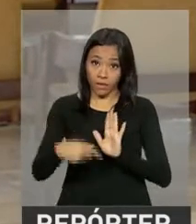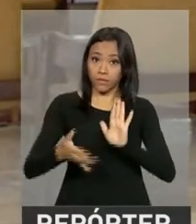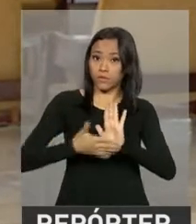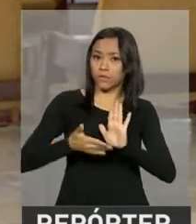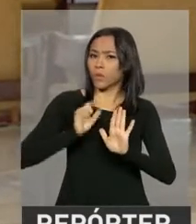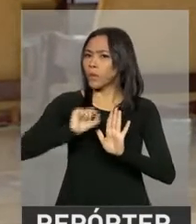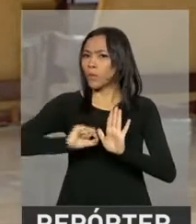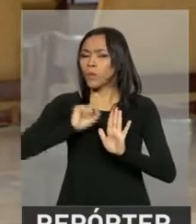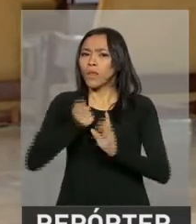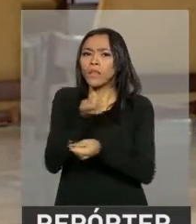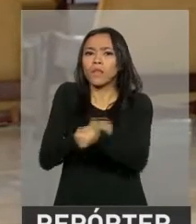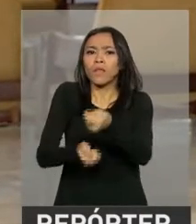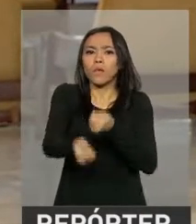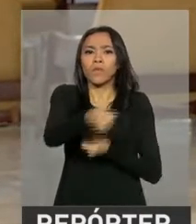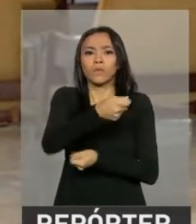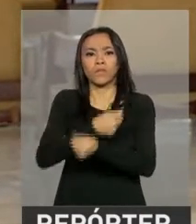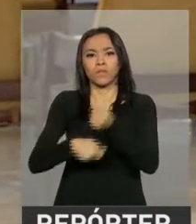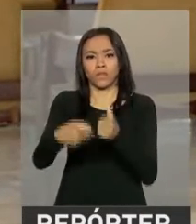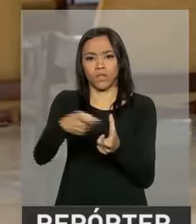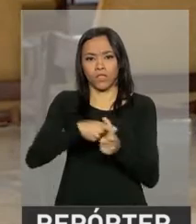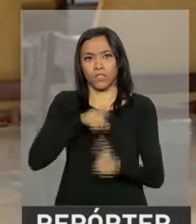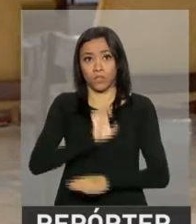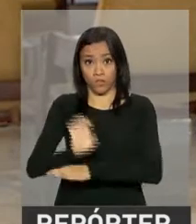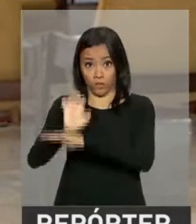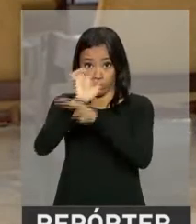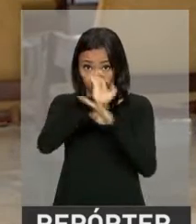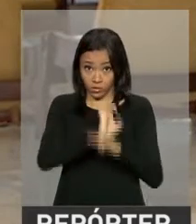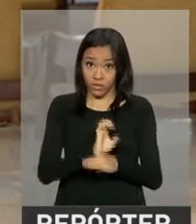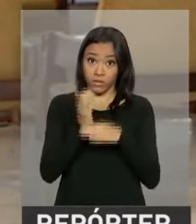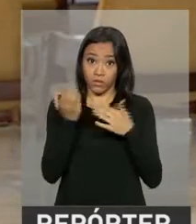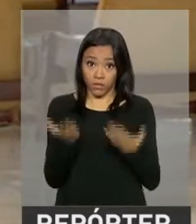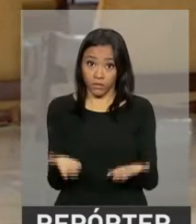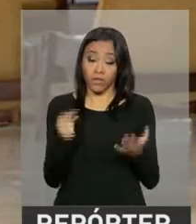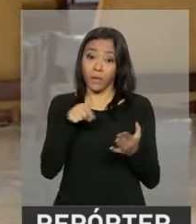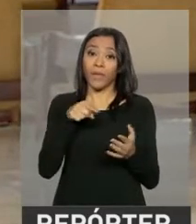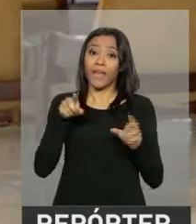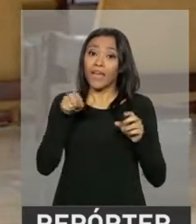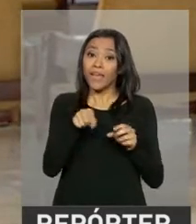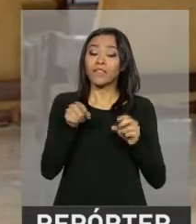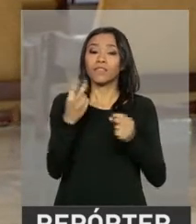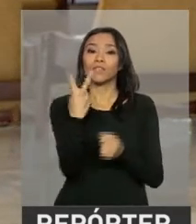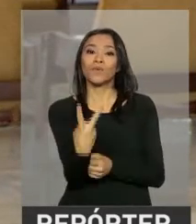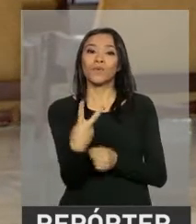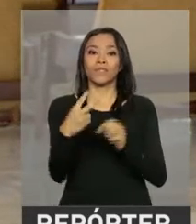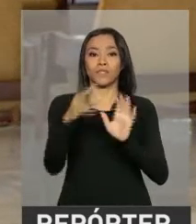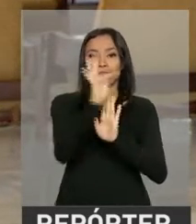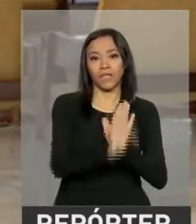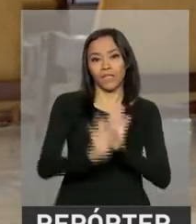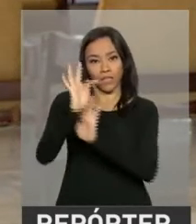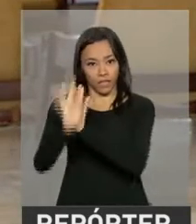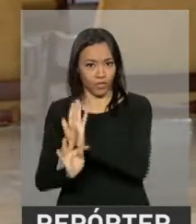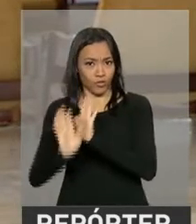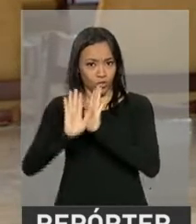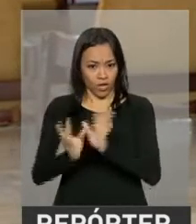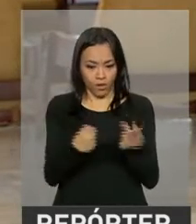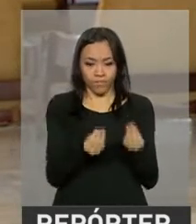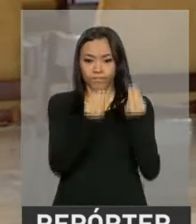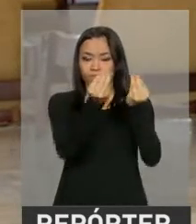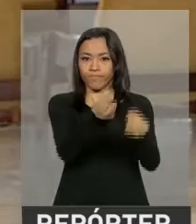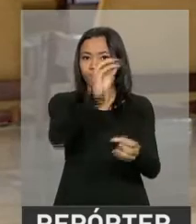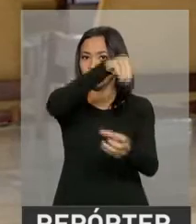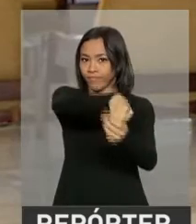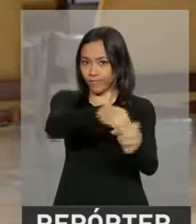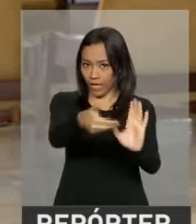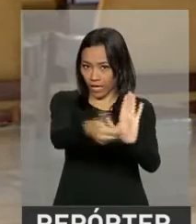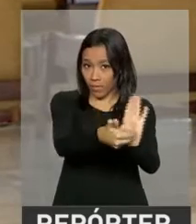renegociação da dívida dos estados com a união esses dois textos eles já passaram pela pela câmara estão